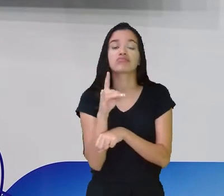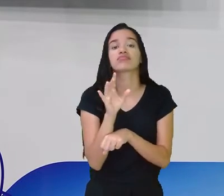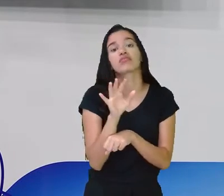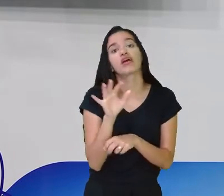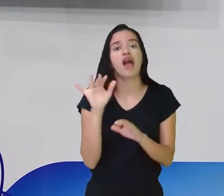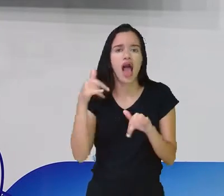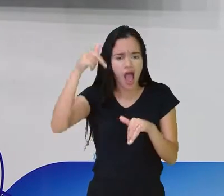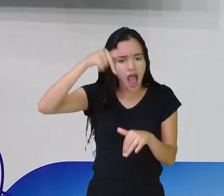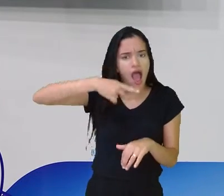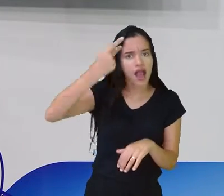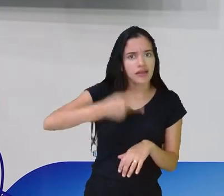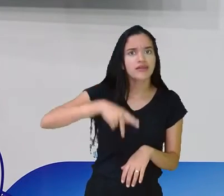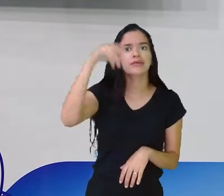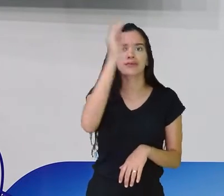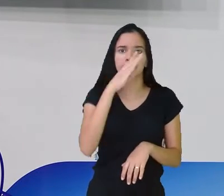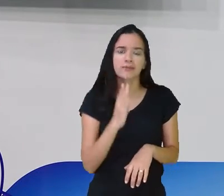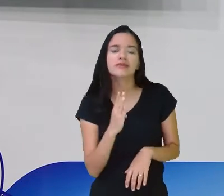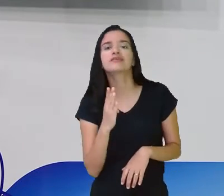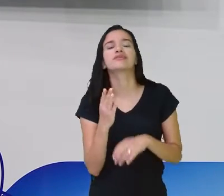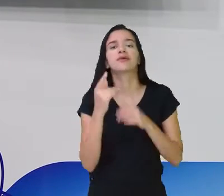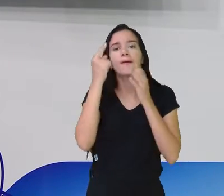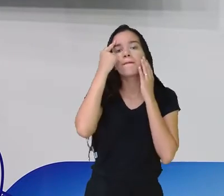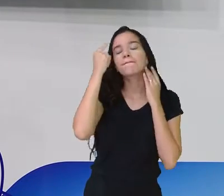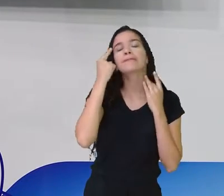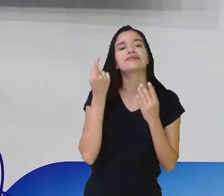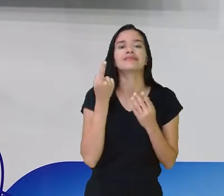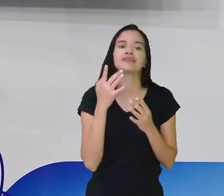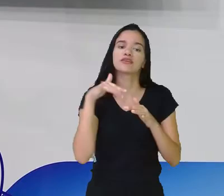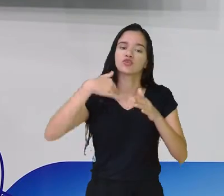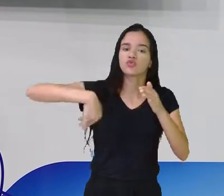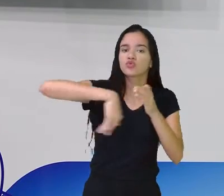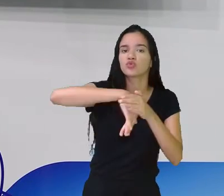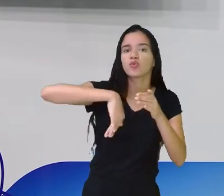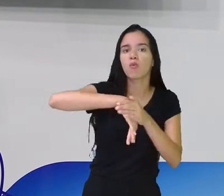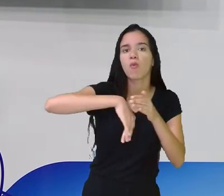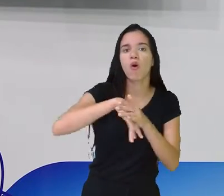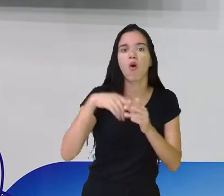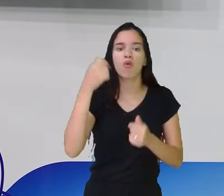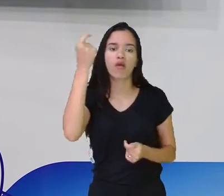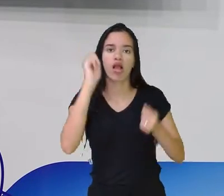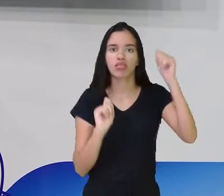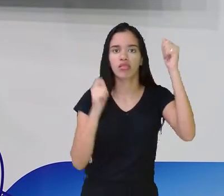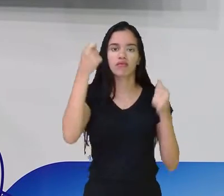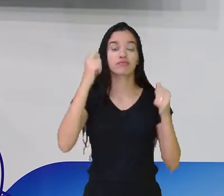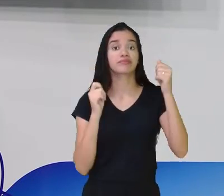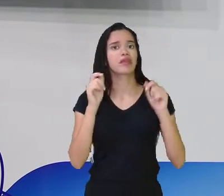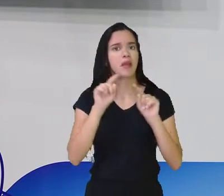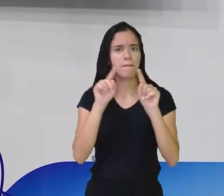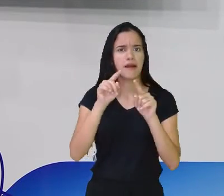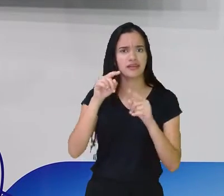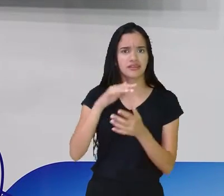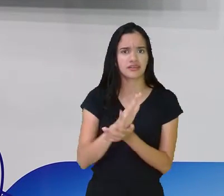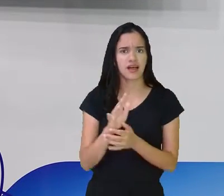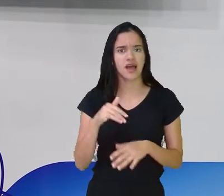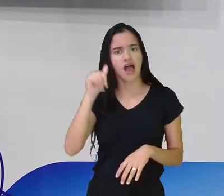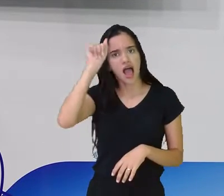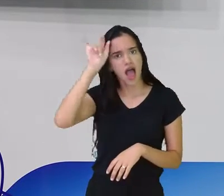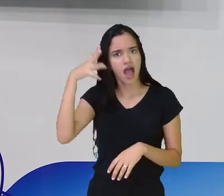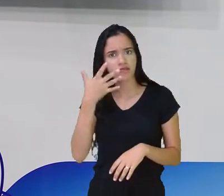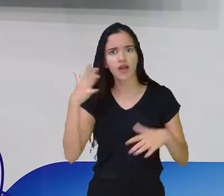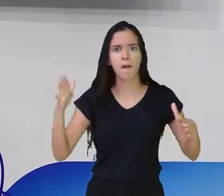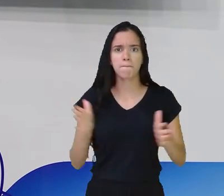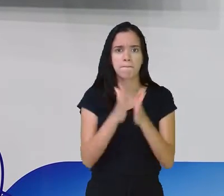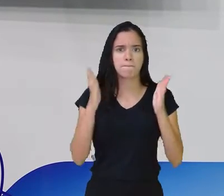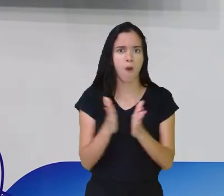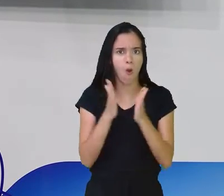em futebol, carnaval, floresta amazônica, mas tem muito mais coisas. Então a África nem é só extrema pobreza,